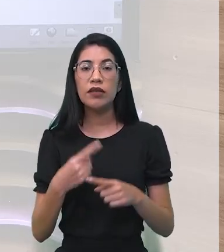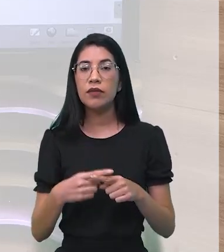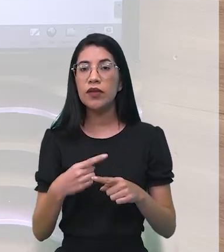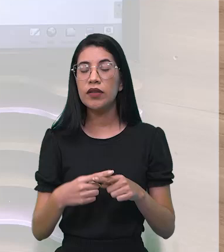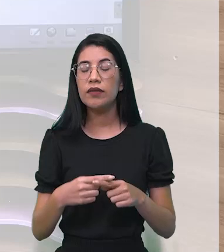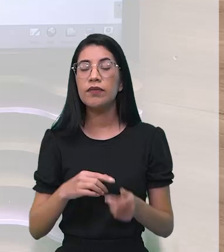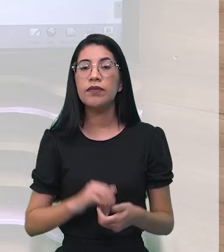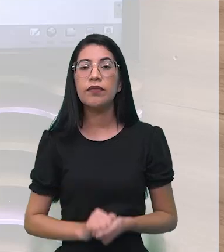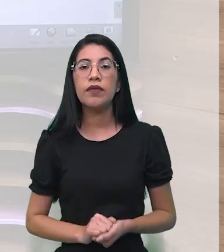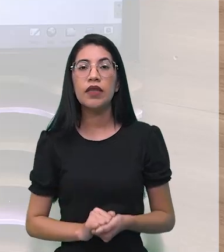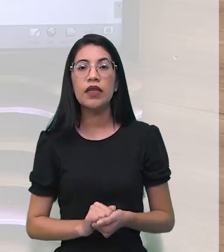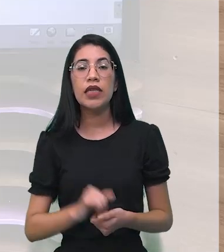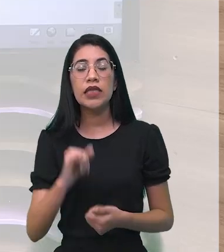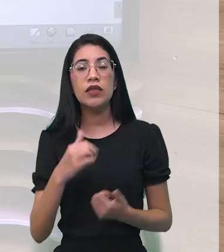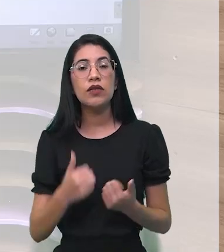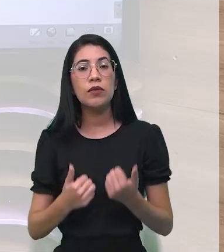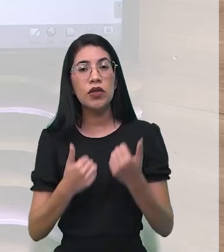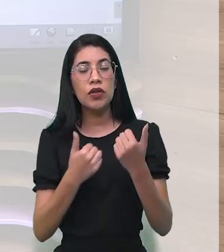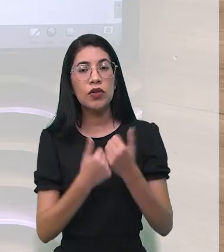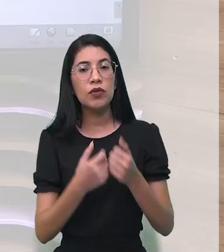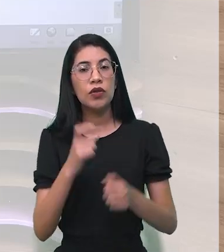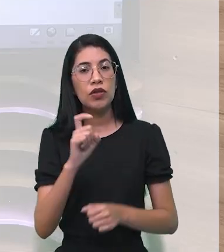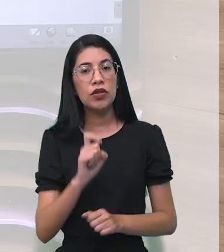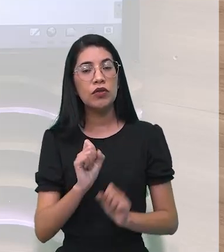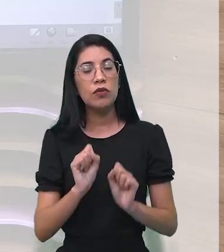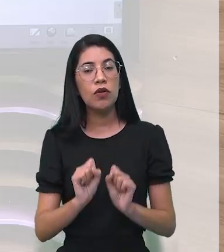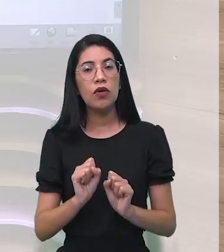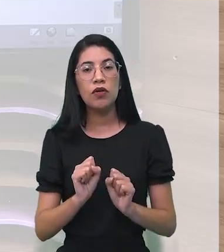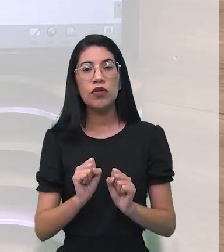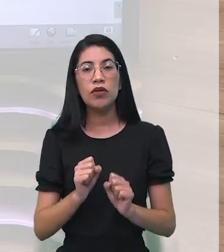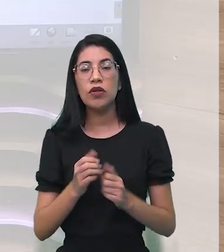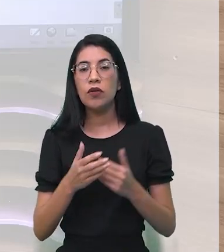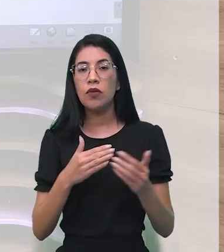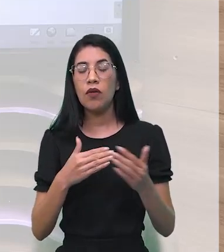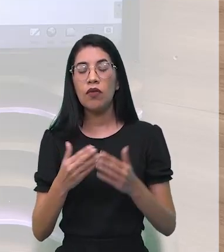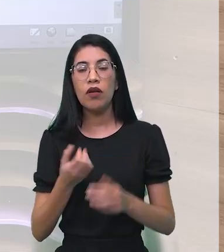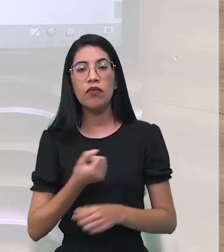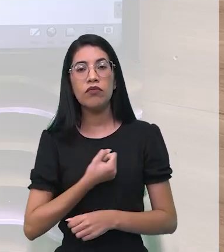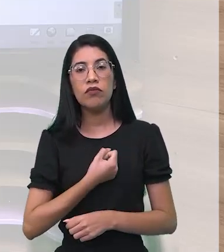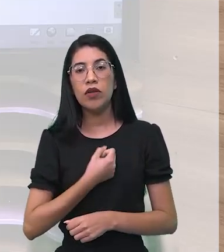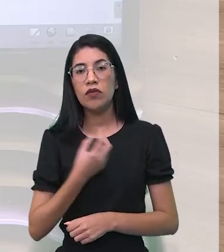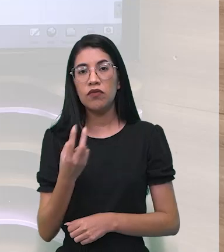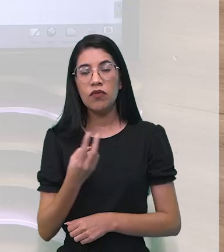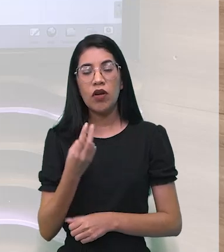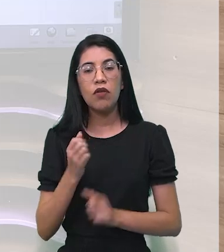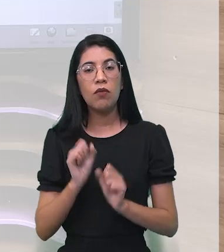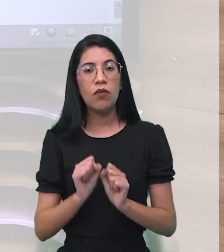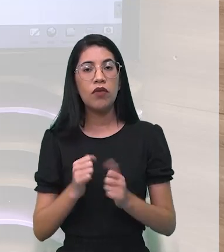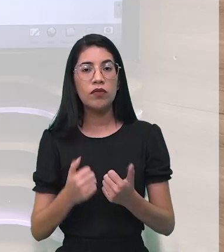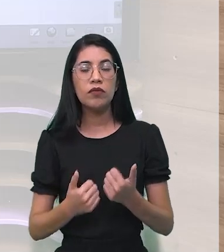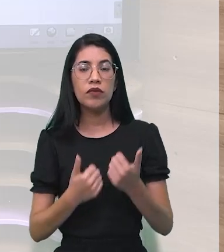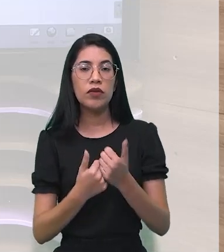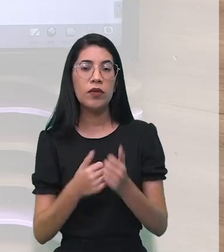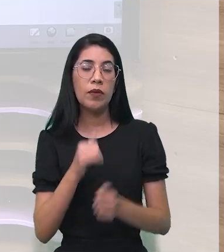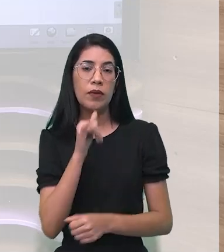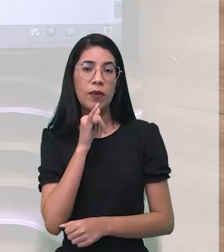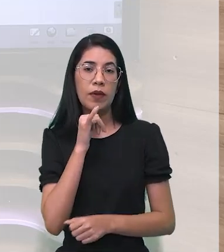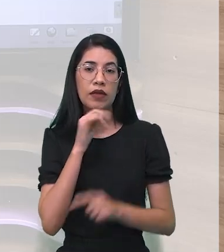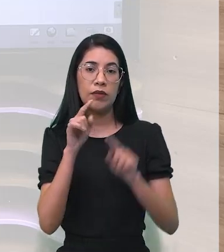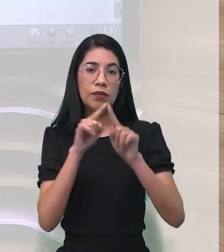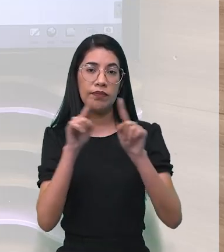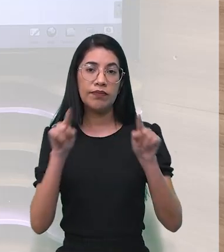quê? Porque no lugar desse x, eu posso substituir qualquer valor. Então vamos supor que o meu